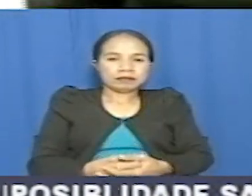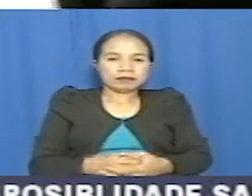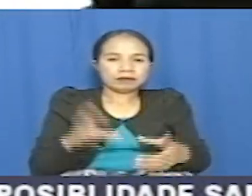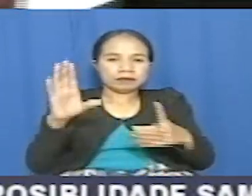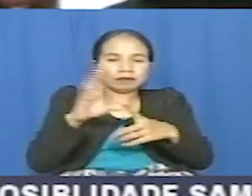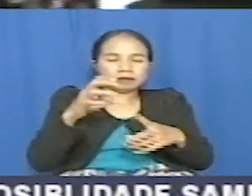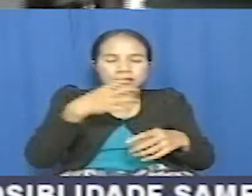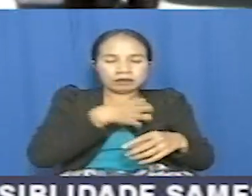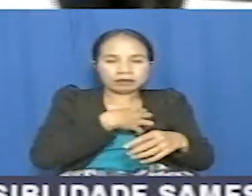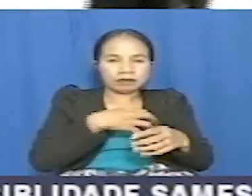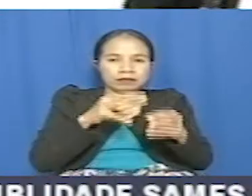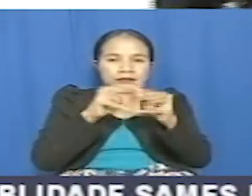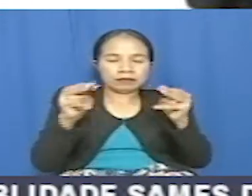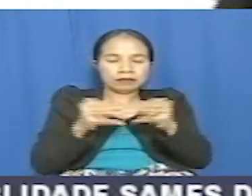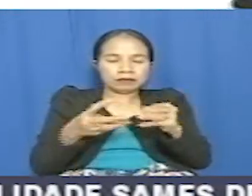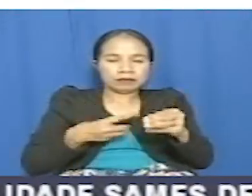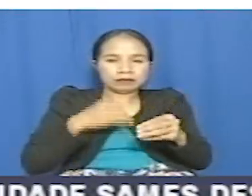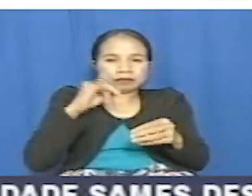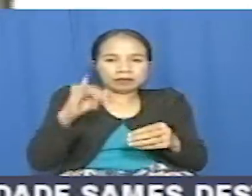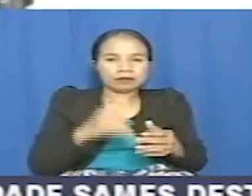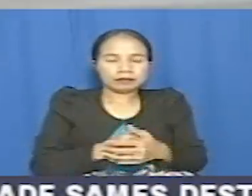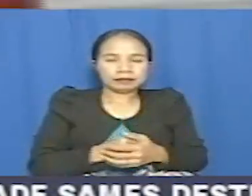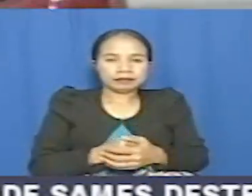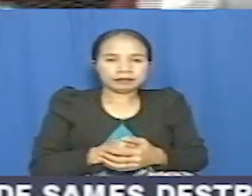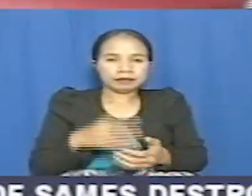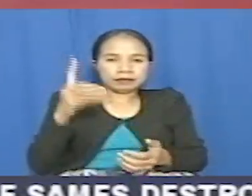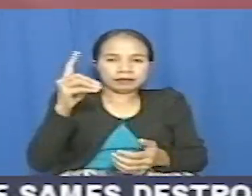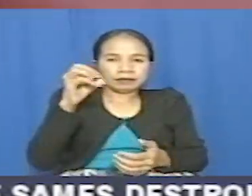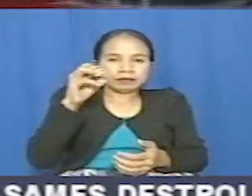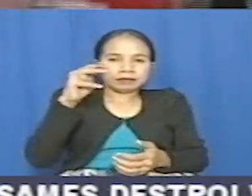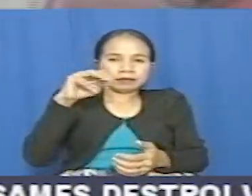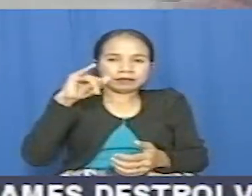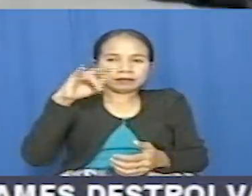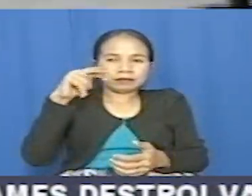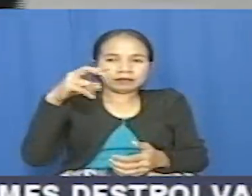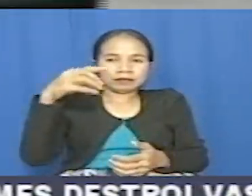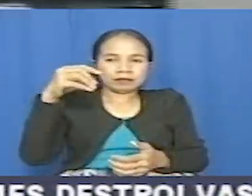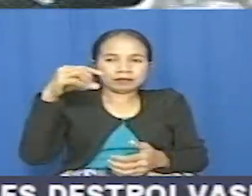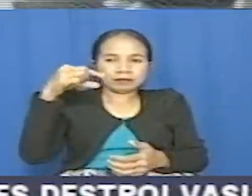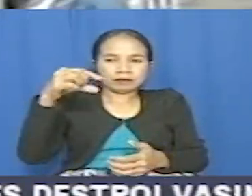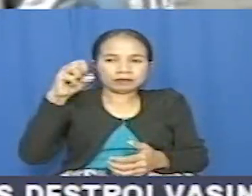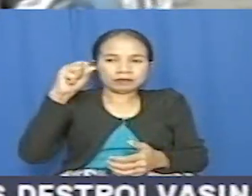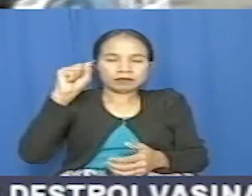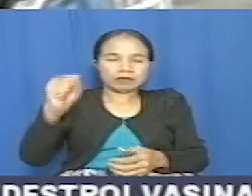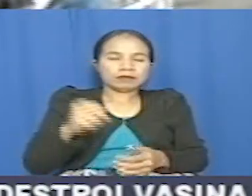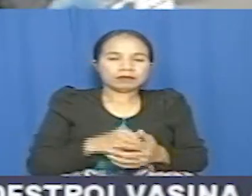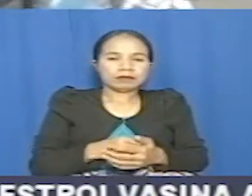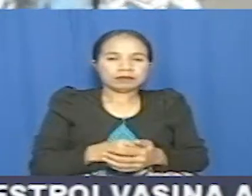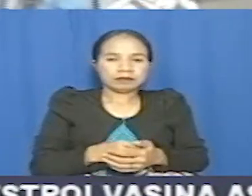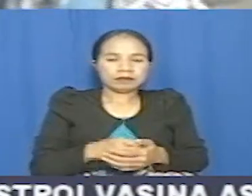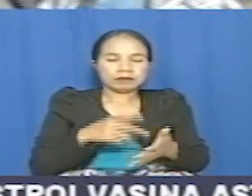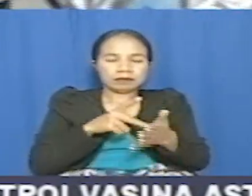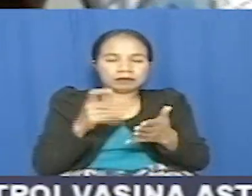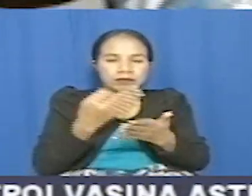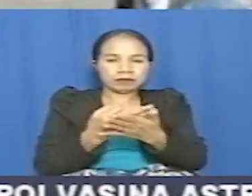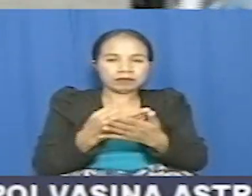Comandante Trânsito Município de Ili, Inspetor Domingos Gama Hateten, infrator Sira Selo Osamba Polícia e Adalam